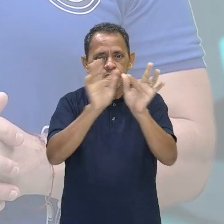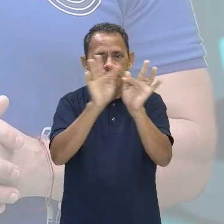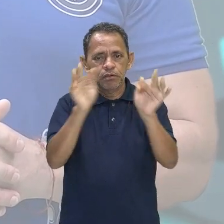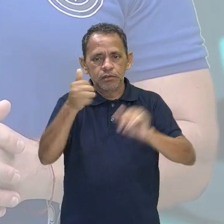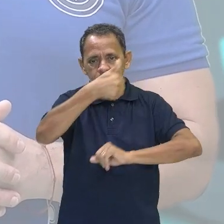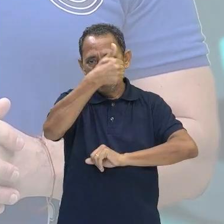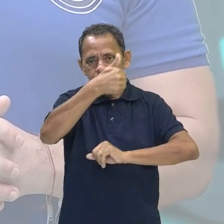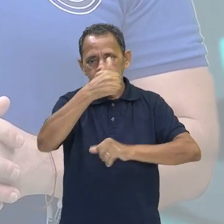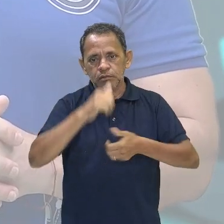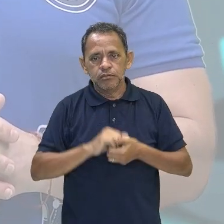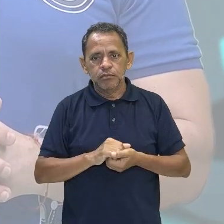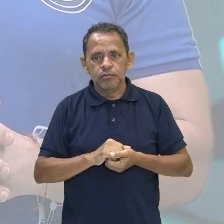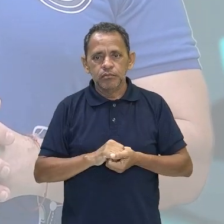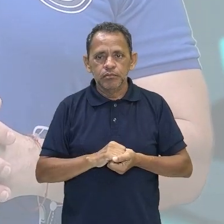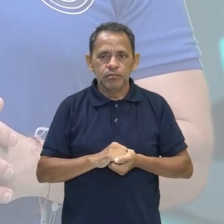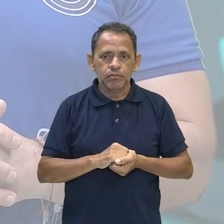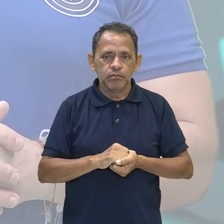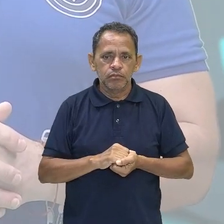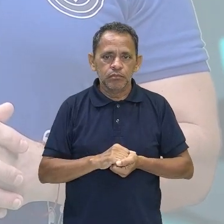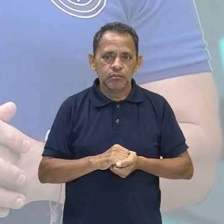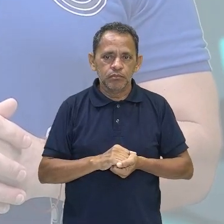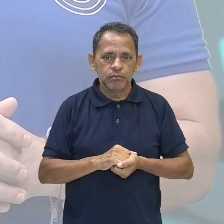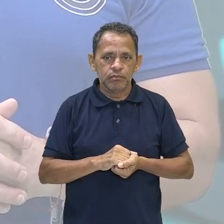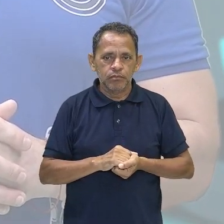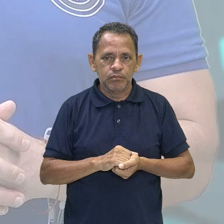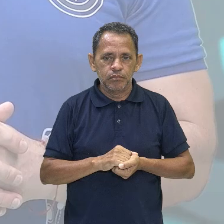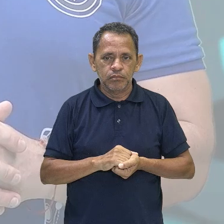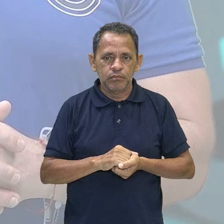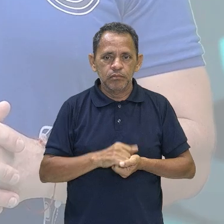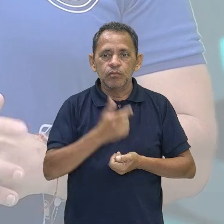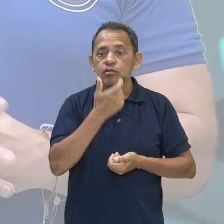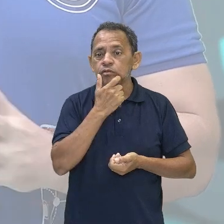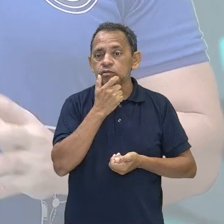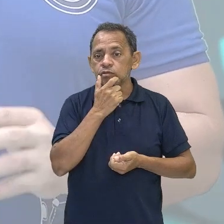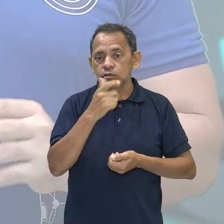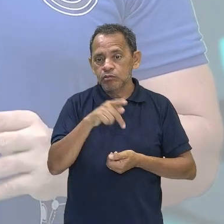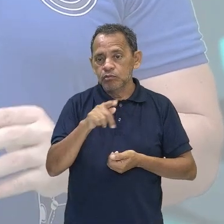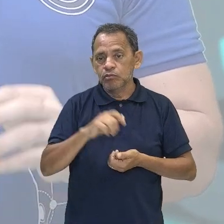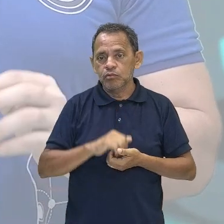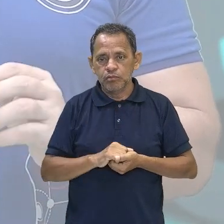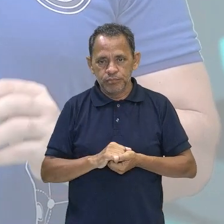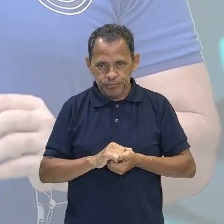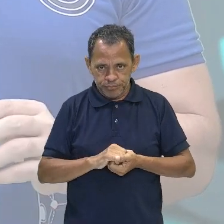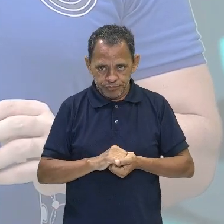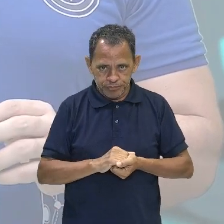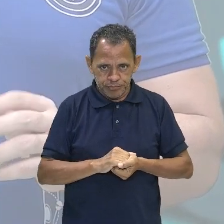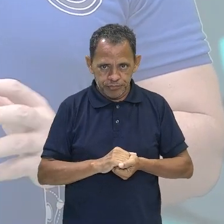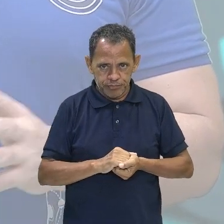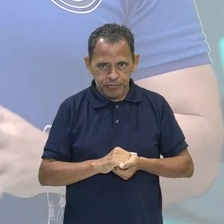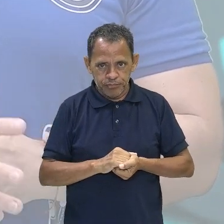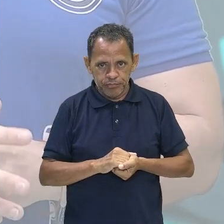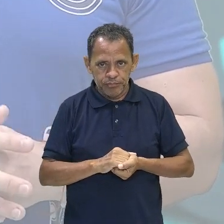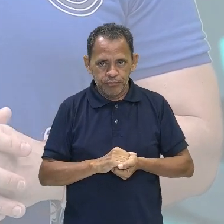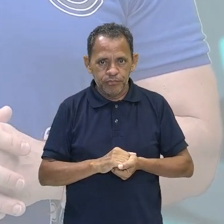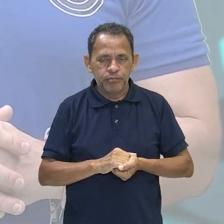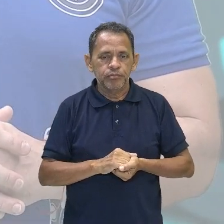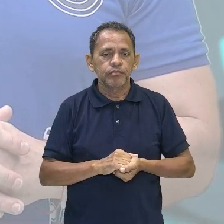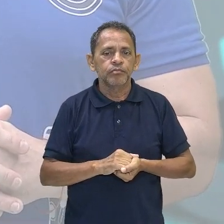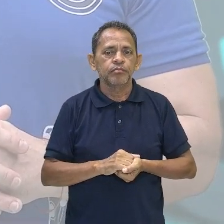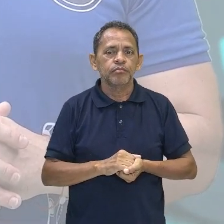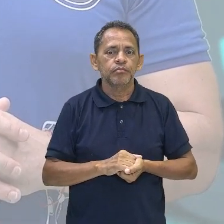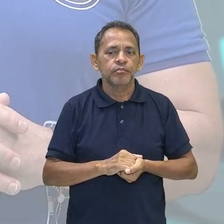que diz assim, ó. Are you running in the park? Are you running in the